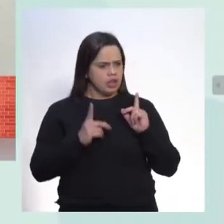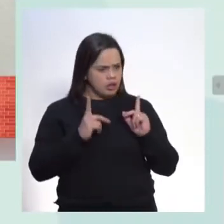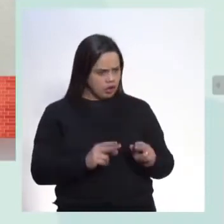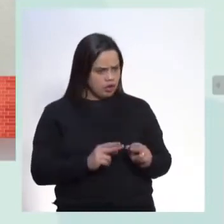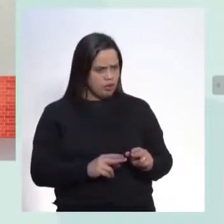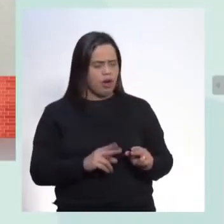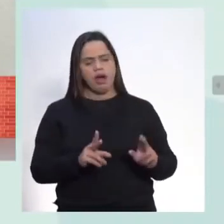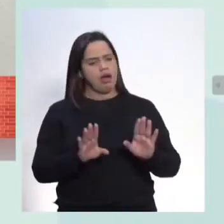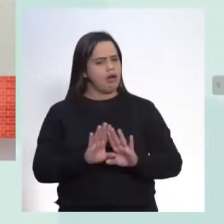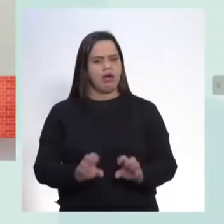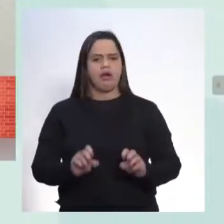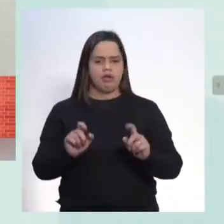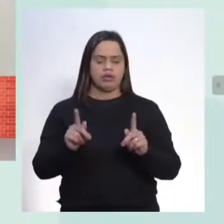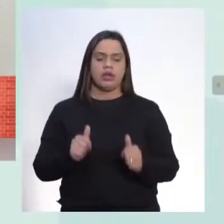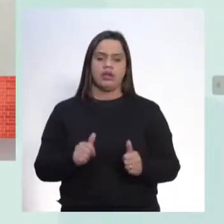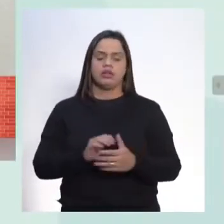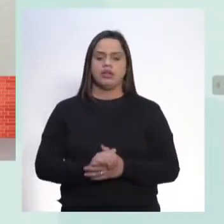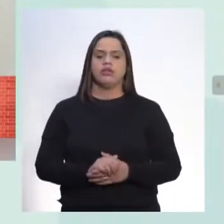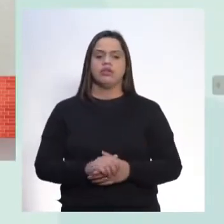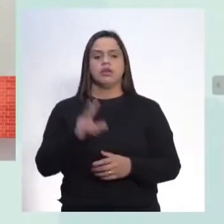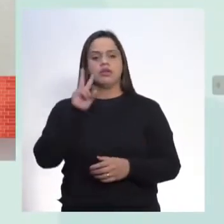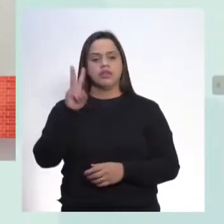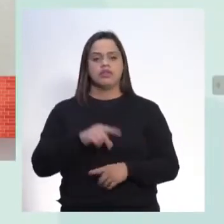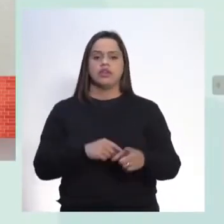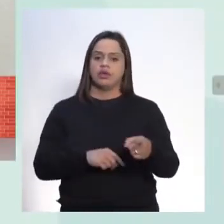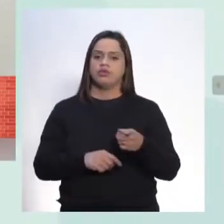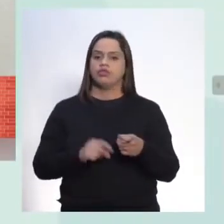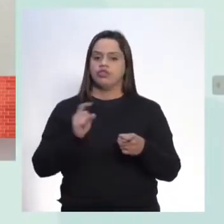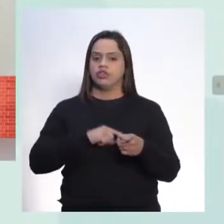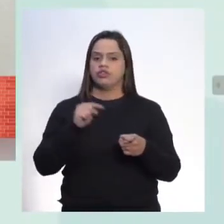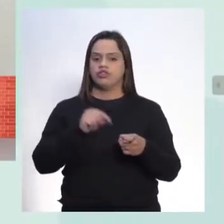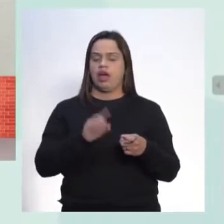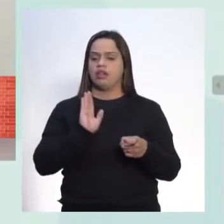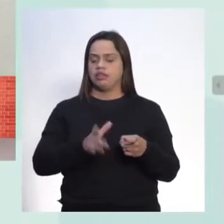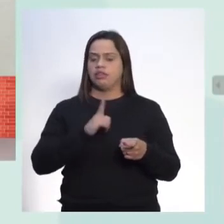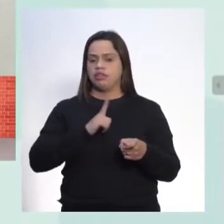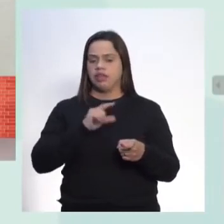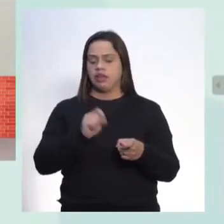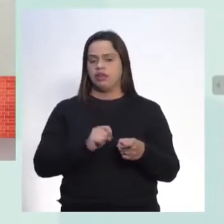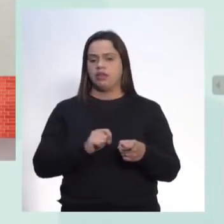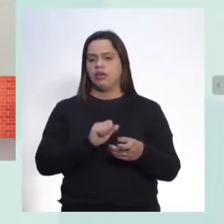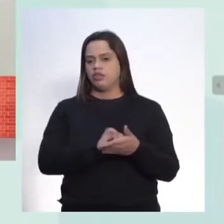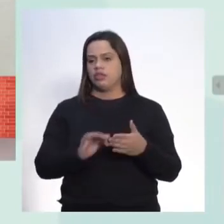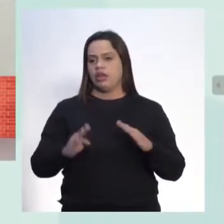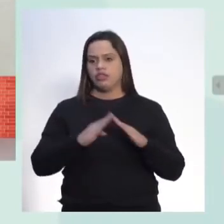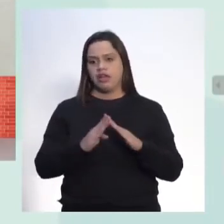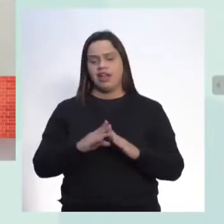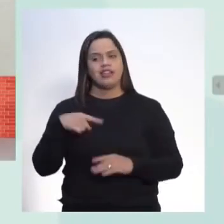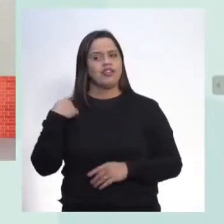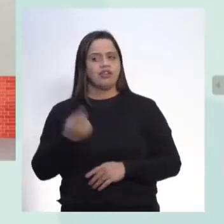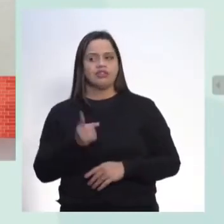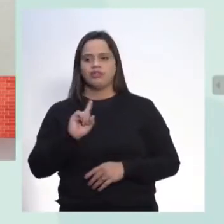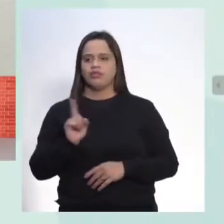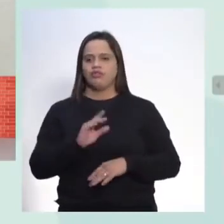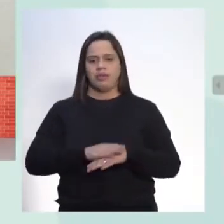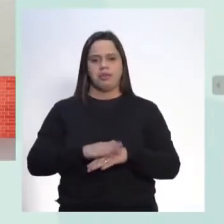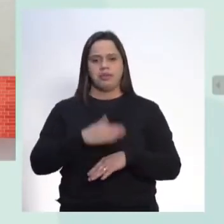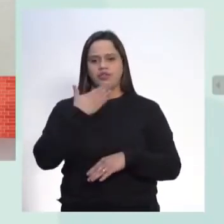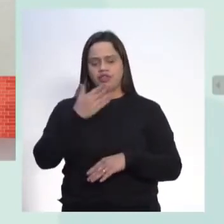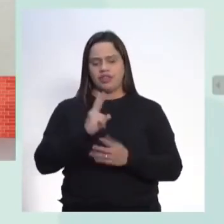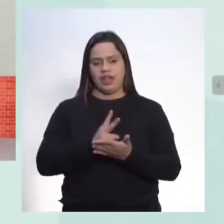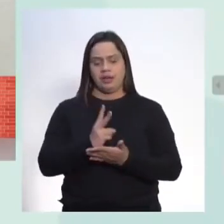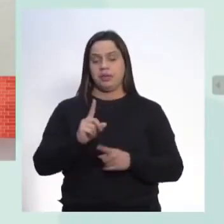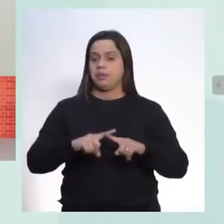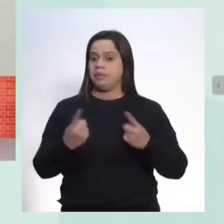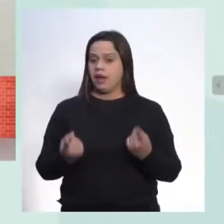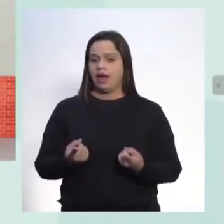mesmos, tá? Coloca então os aqui, mesmos. gente, ó, para vocês se divertirem, já tem uma atividade para cá. Não é comum a gente deixar atividade, mas pode fazer e